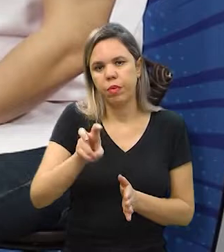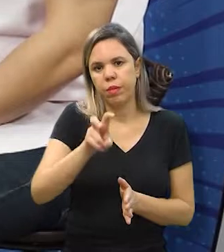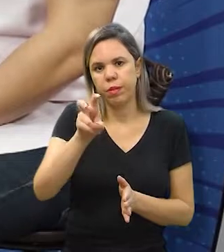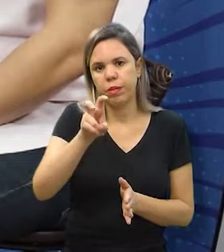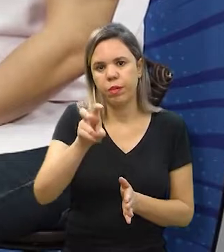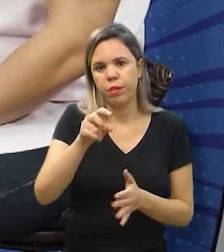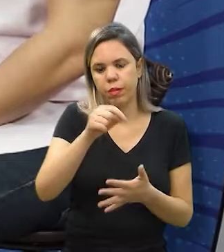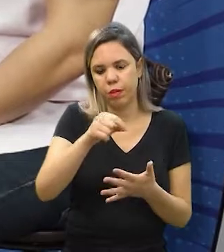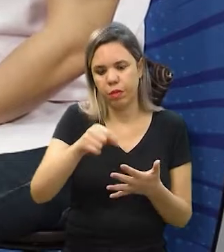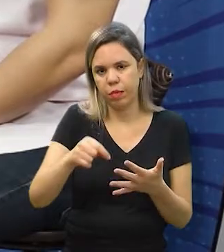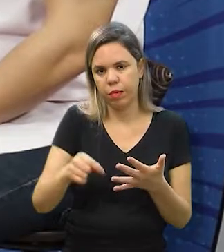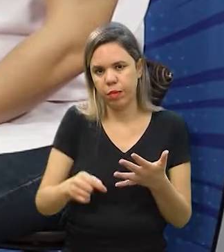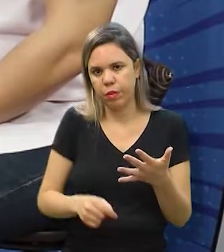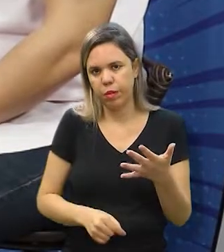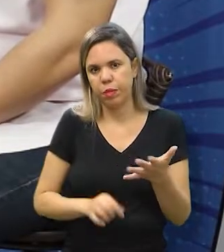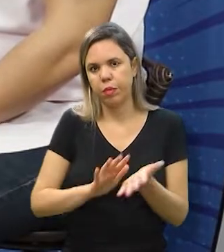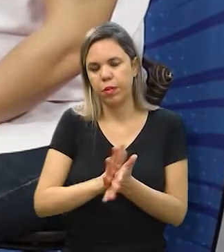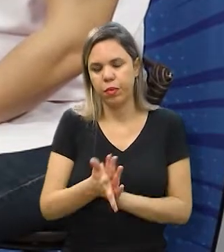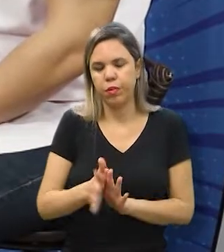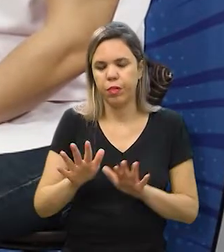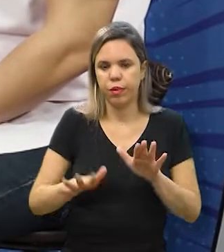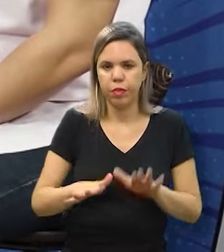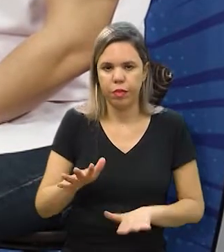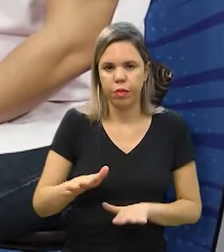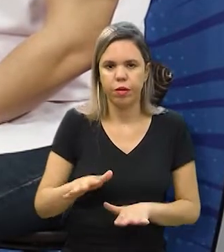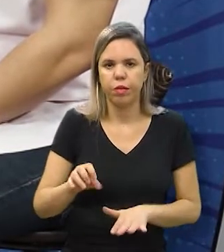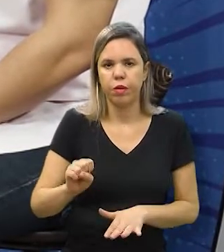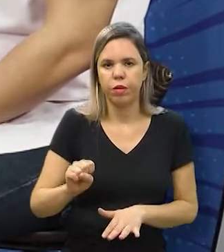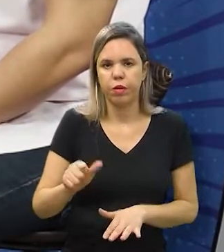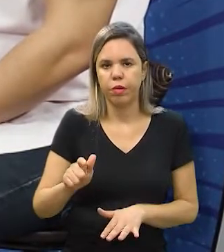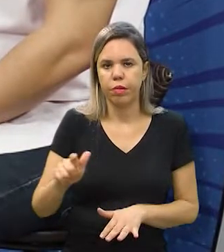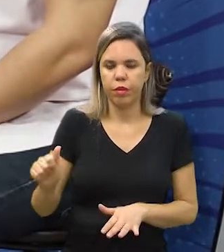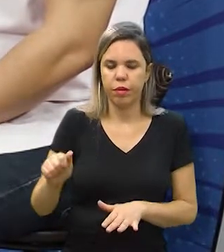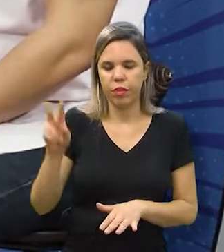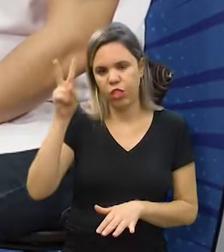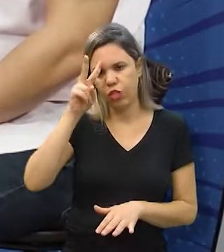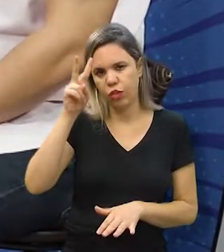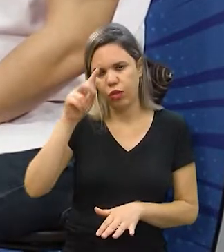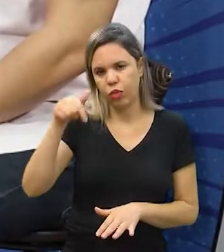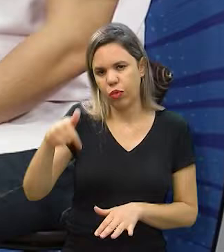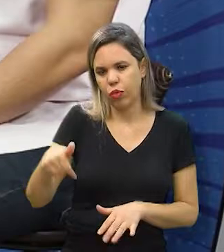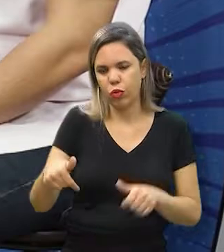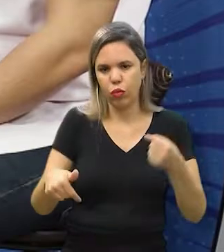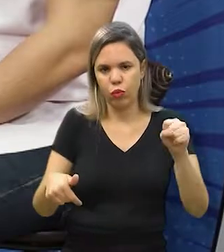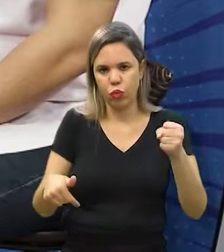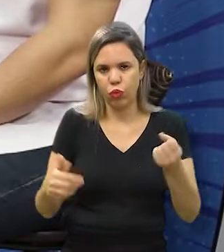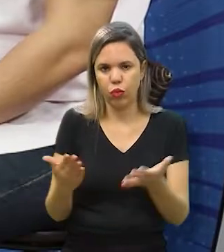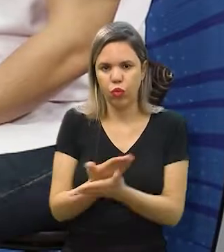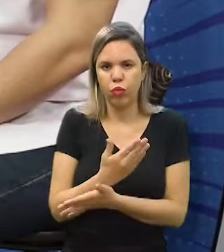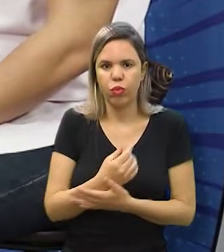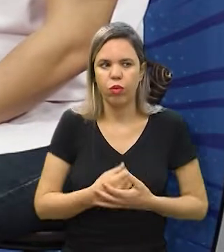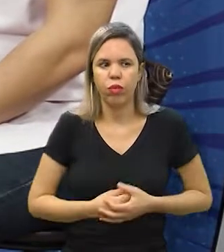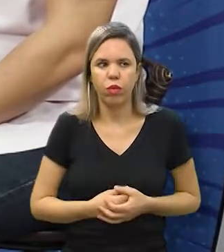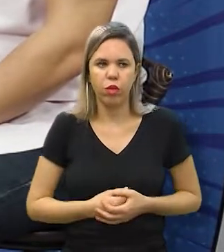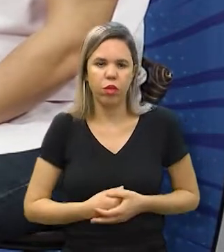por serpente. Então, provavelmente, a saga terá, no máximo, 7 ou 8 livros.